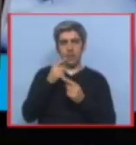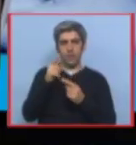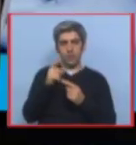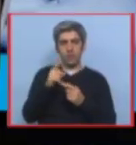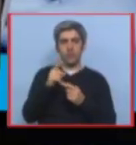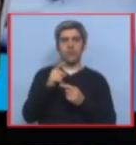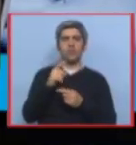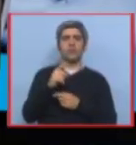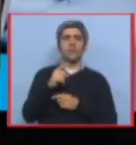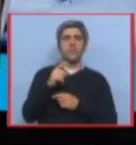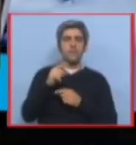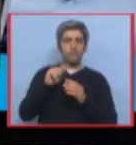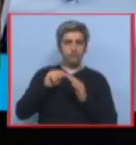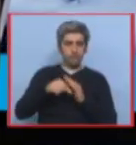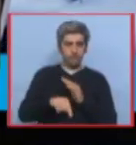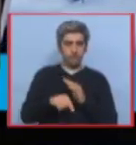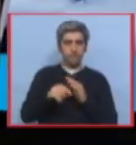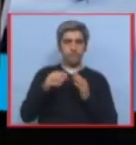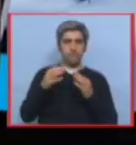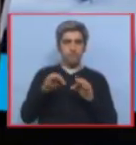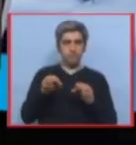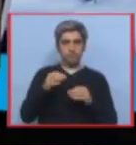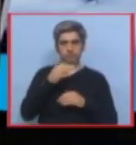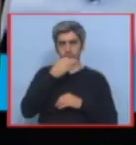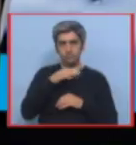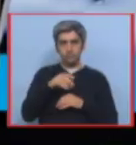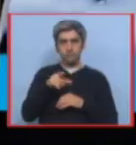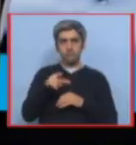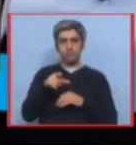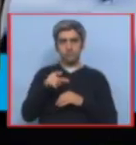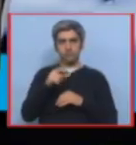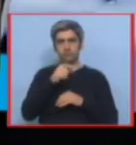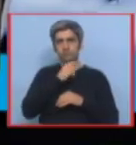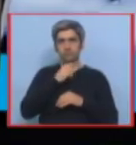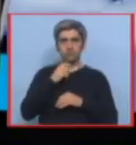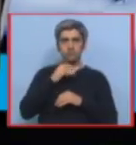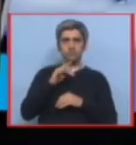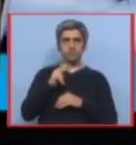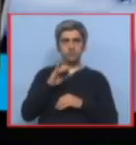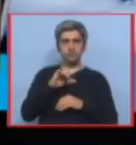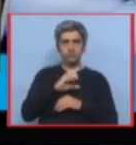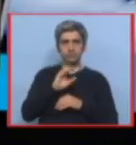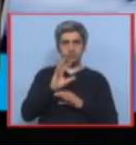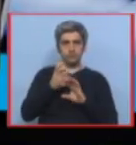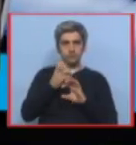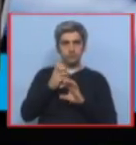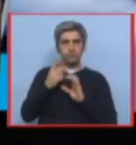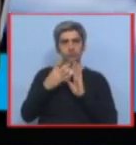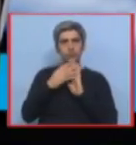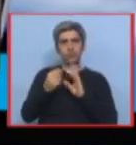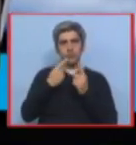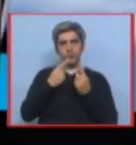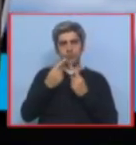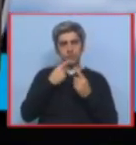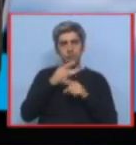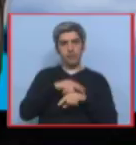maneira profundo e simples e humilde que o Papa Francisco já realçou como um modelo de diálogo